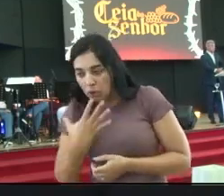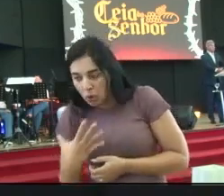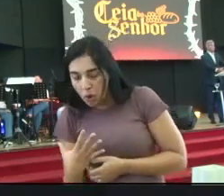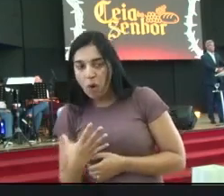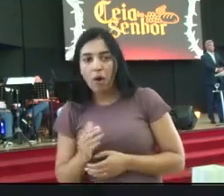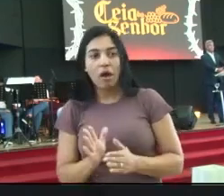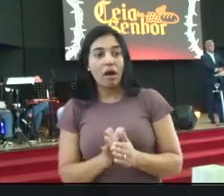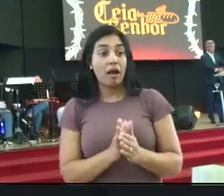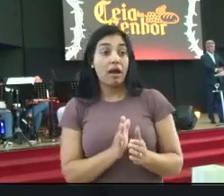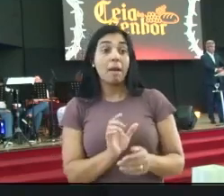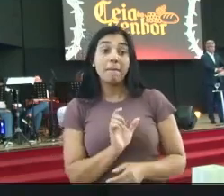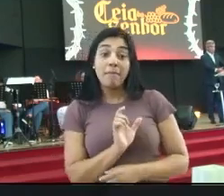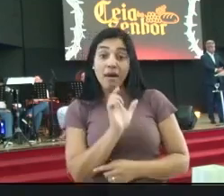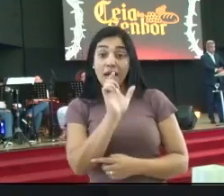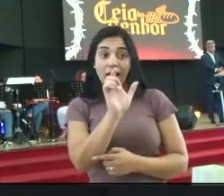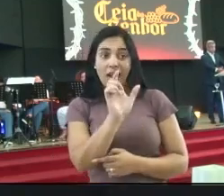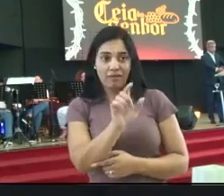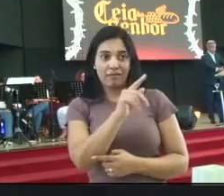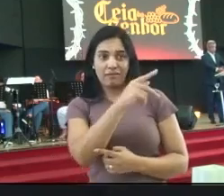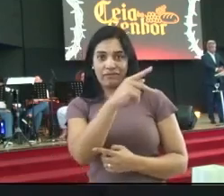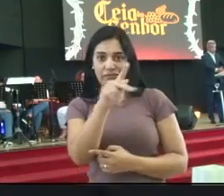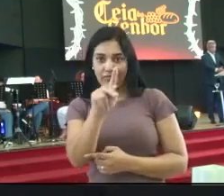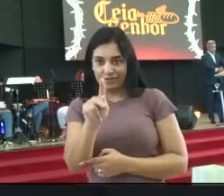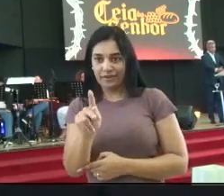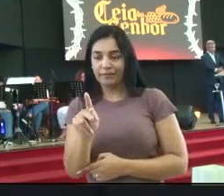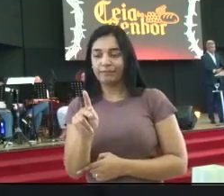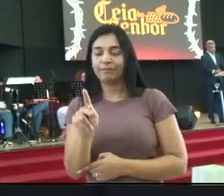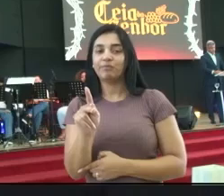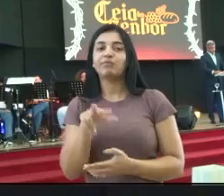esta palavra para você é